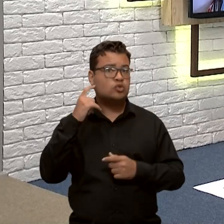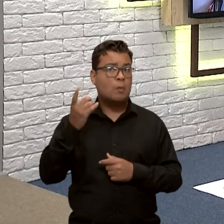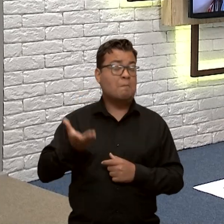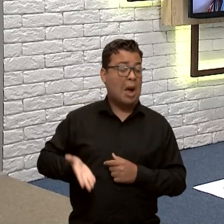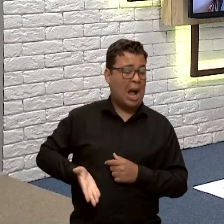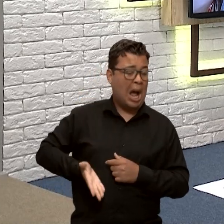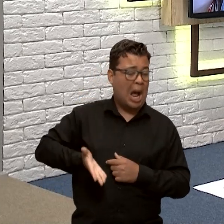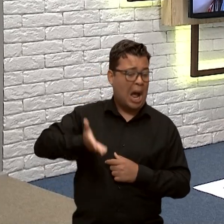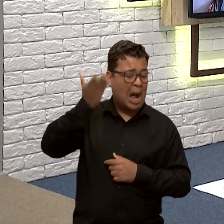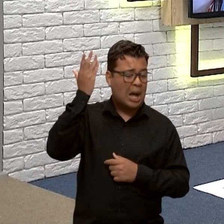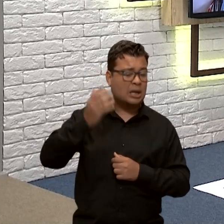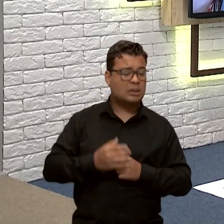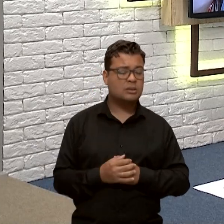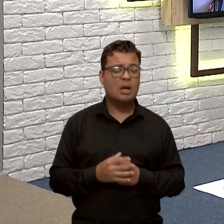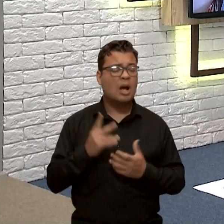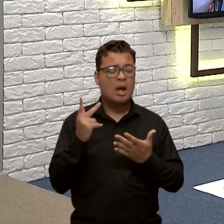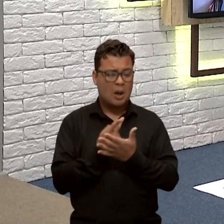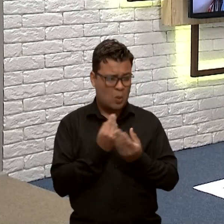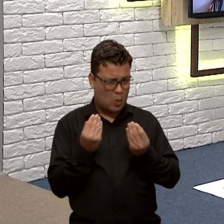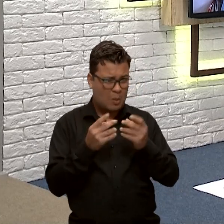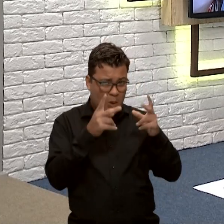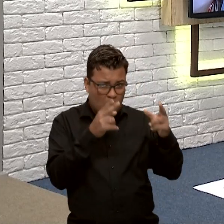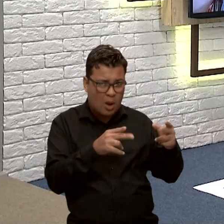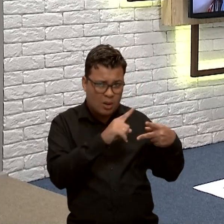acontece, é isso mesmo que o Guilherme explicou?